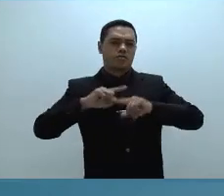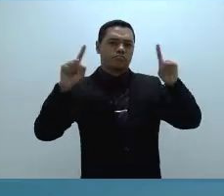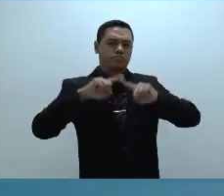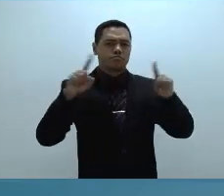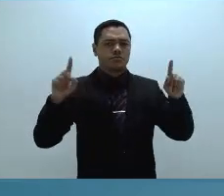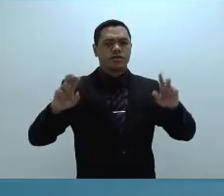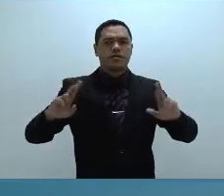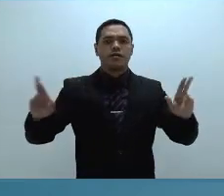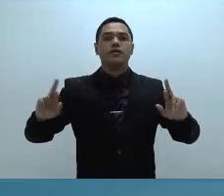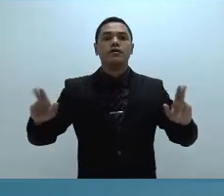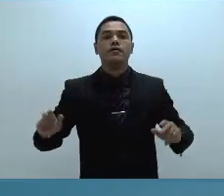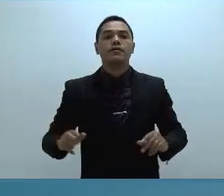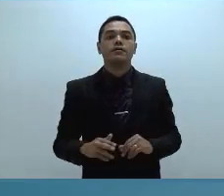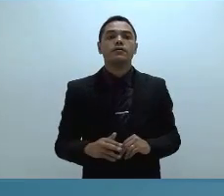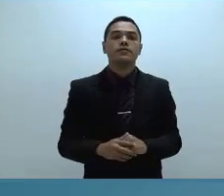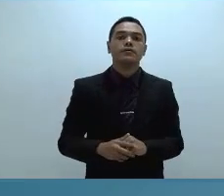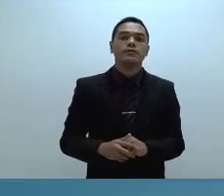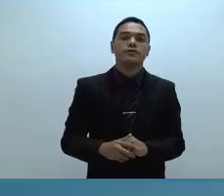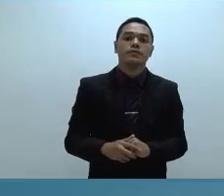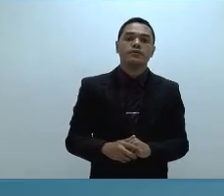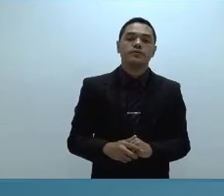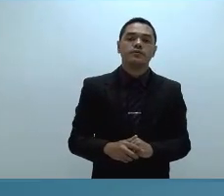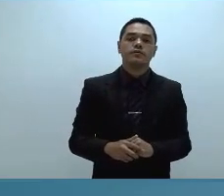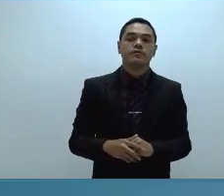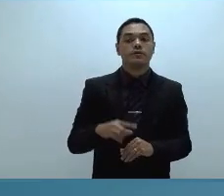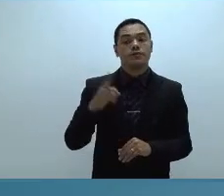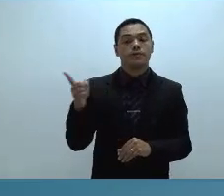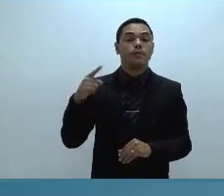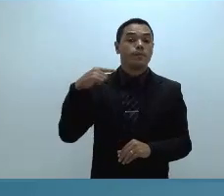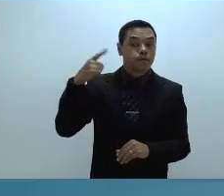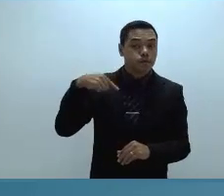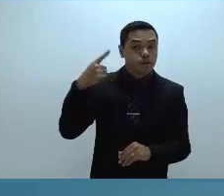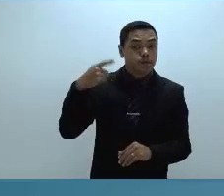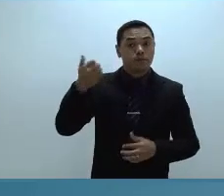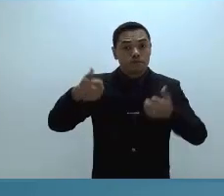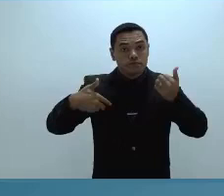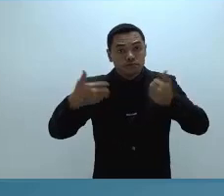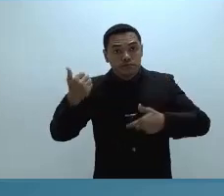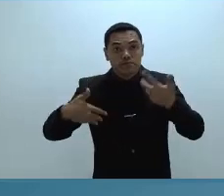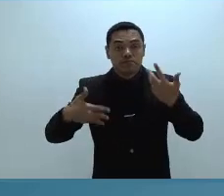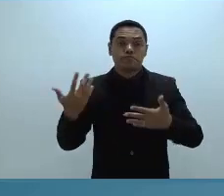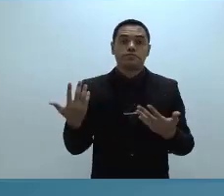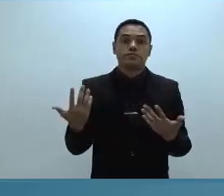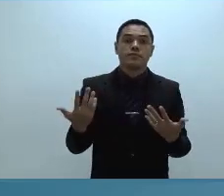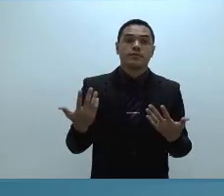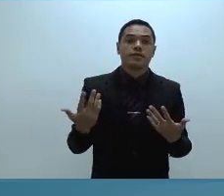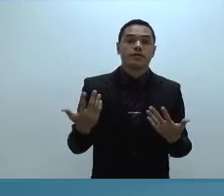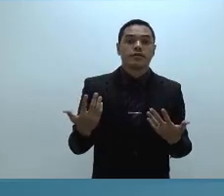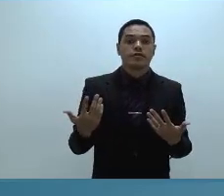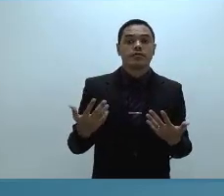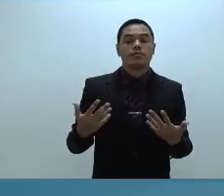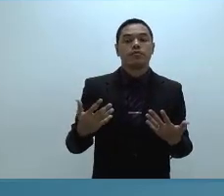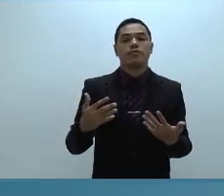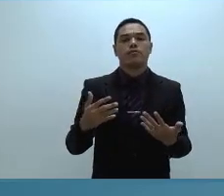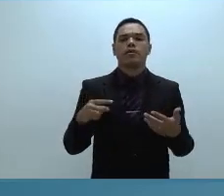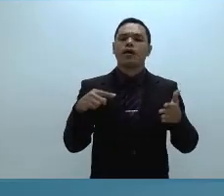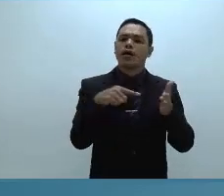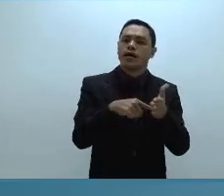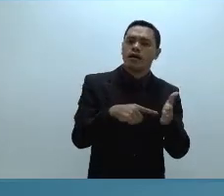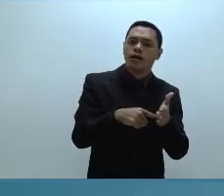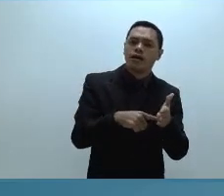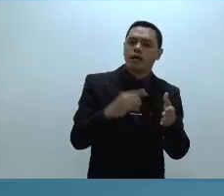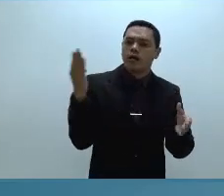bem adubado ao nobre advogado, não certificou o trânsito julgado do processo,